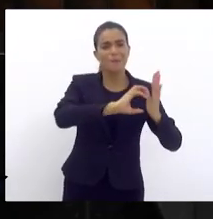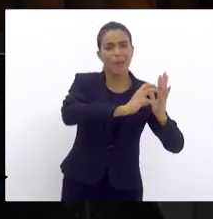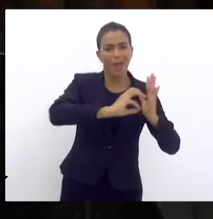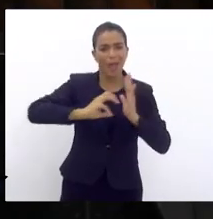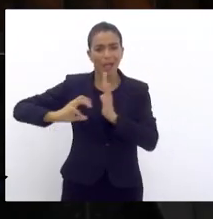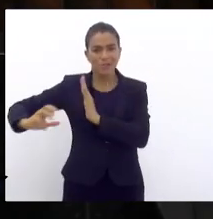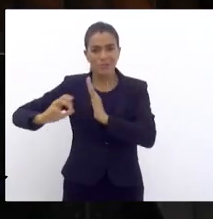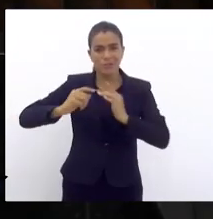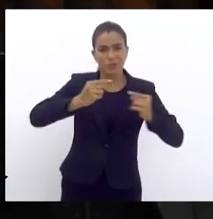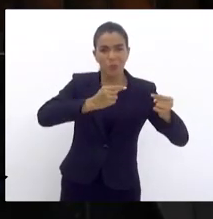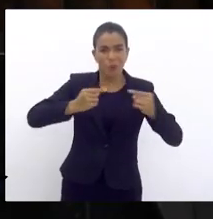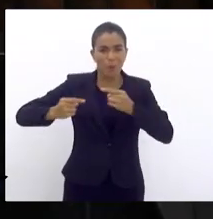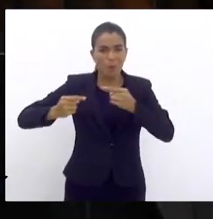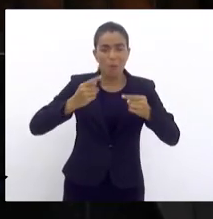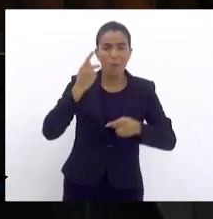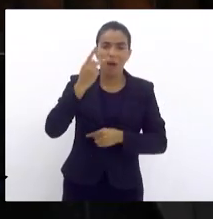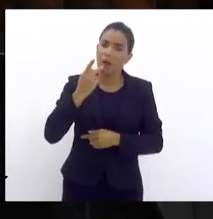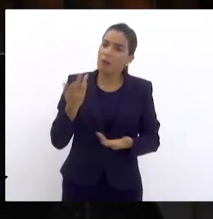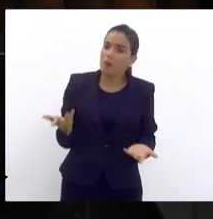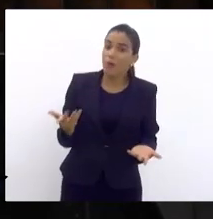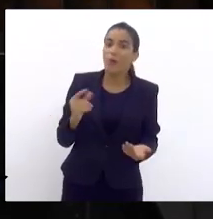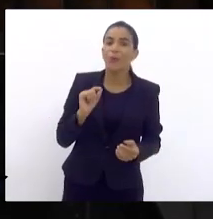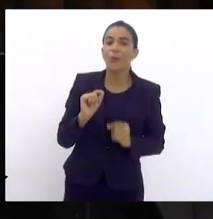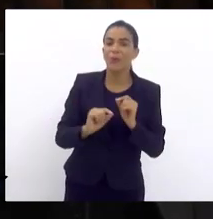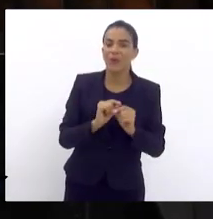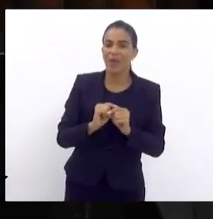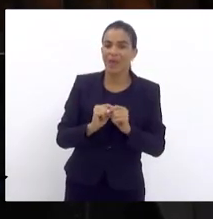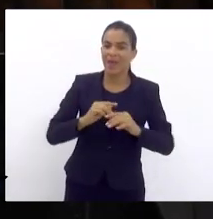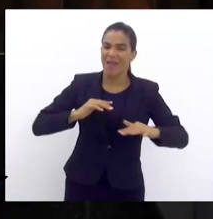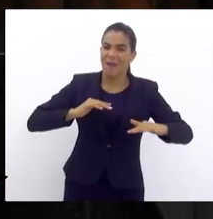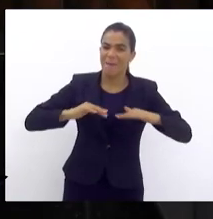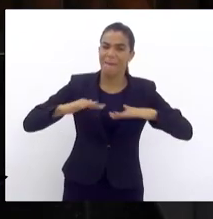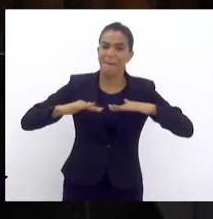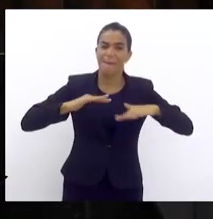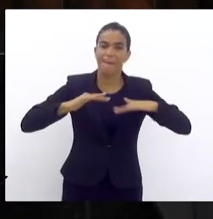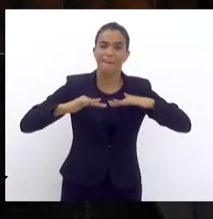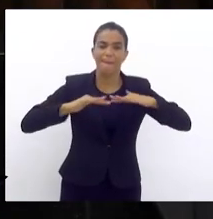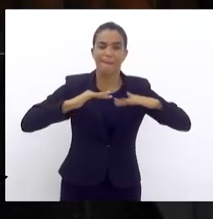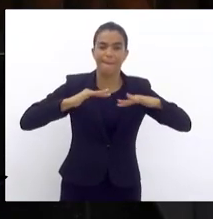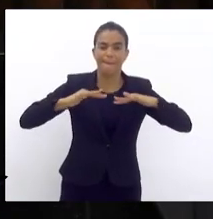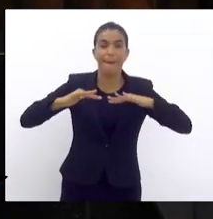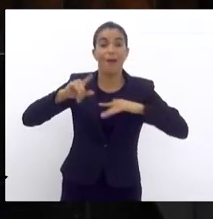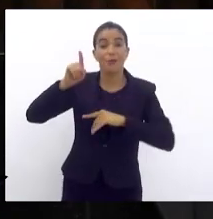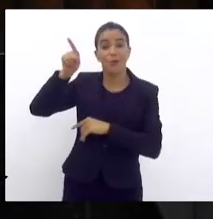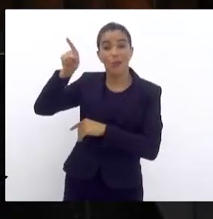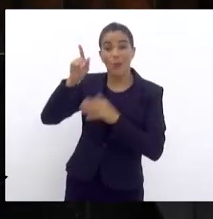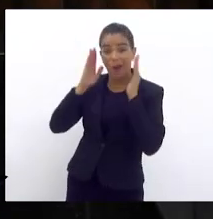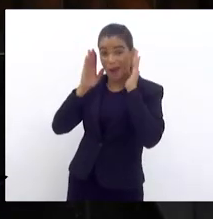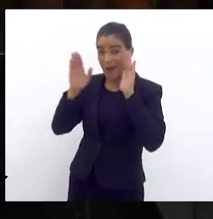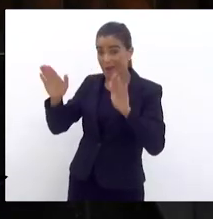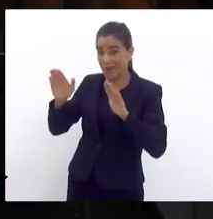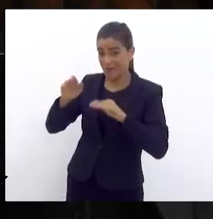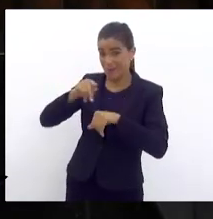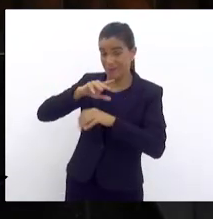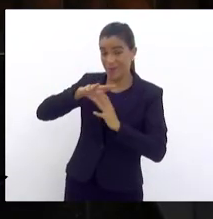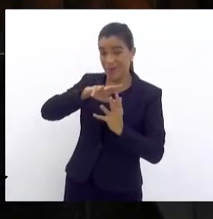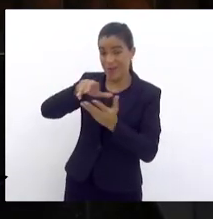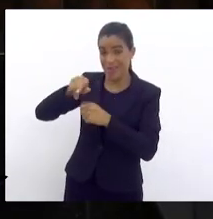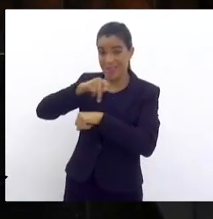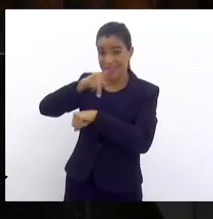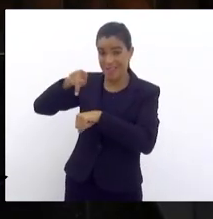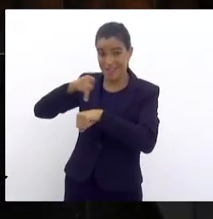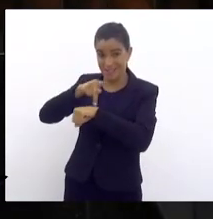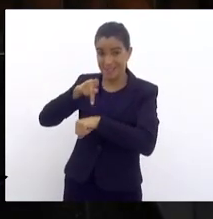políticos é o aquecimento do Aeroporto Internacional do